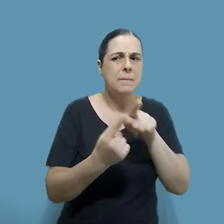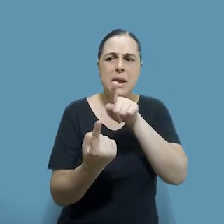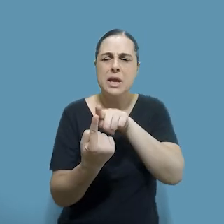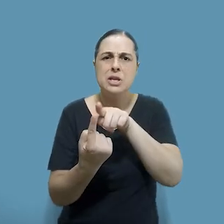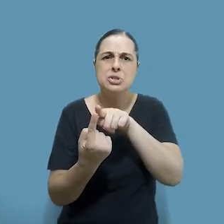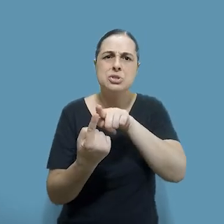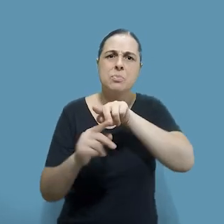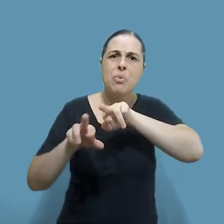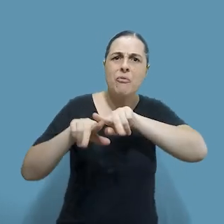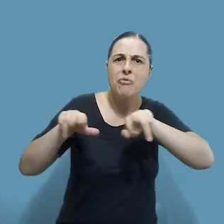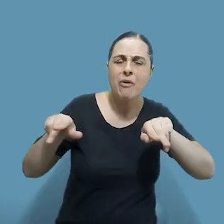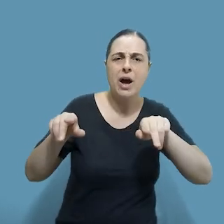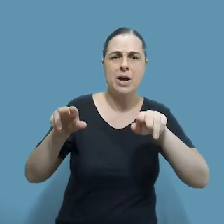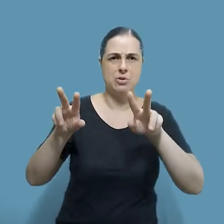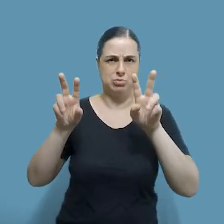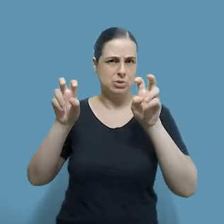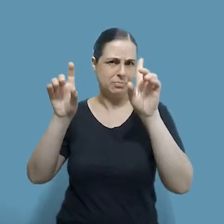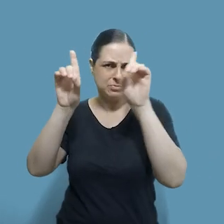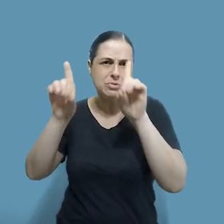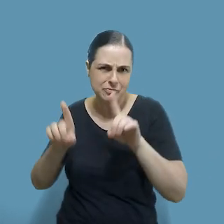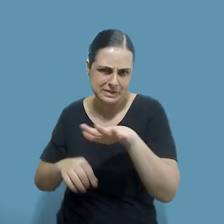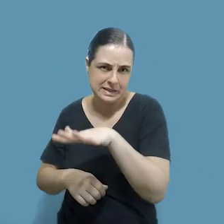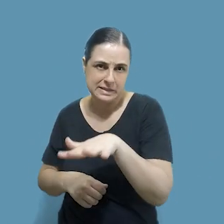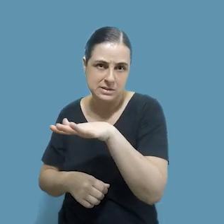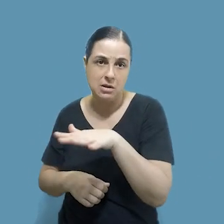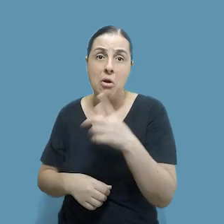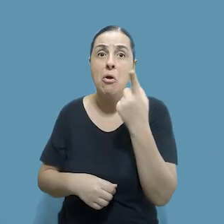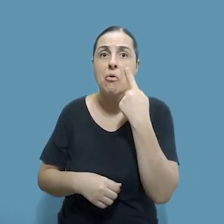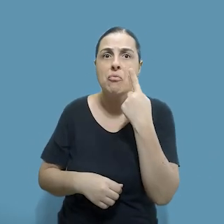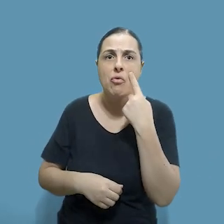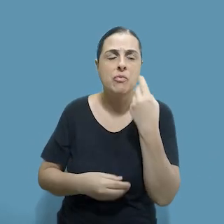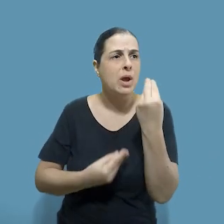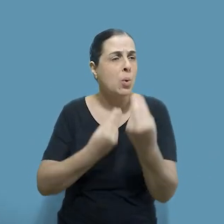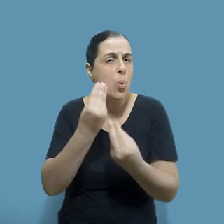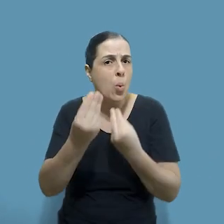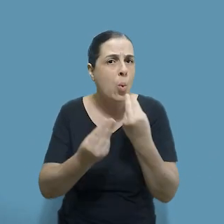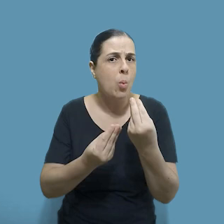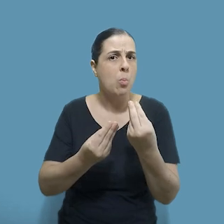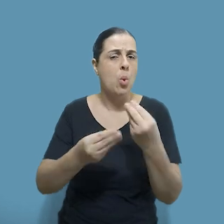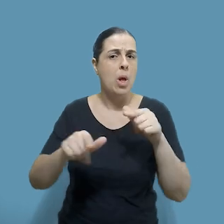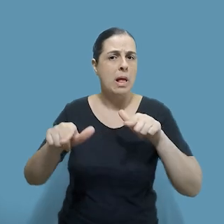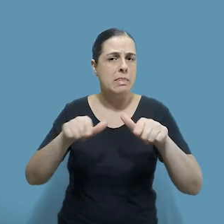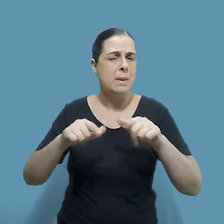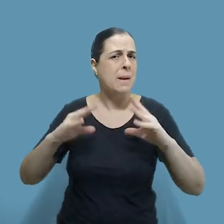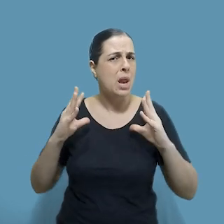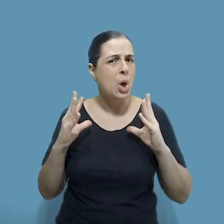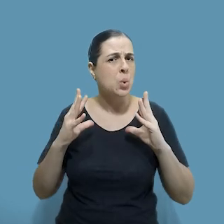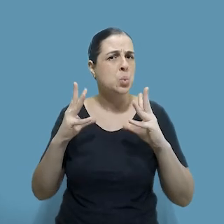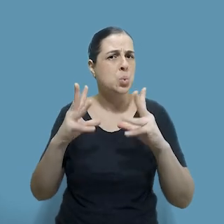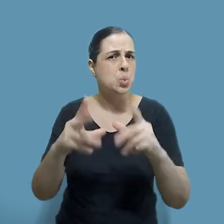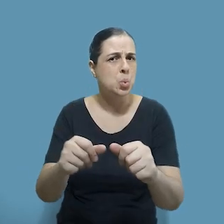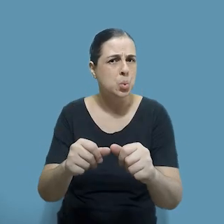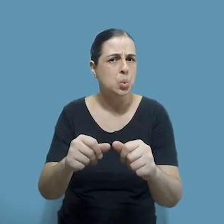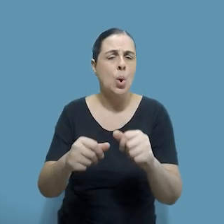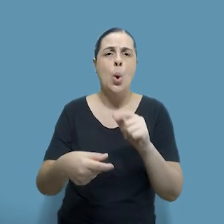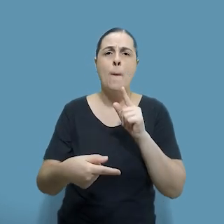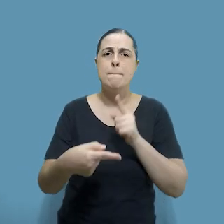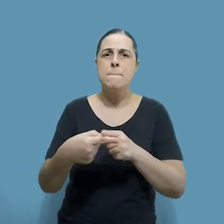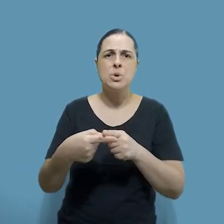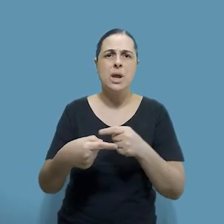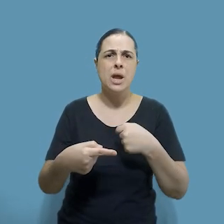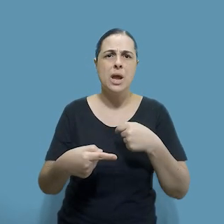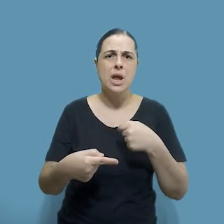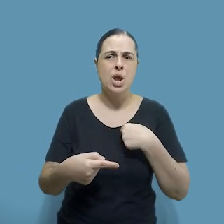vou propor um sistema de informação que trabalhe com todas, porque por que eu vou só privilegiar, entre aspas, pessoas